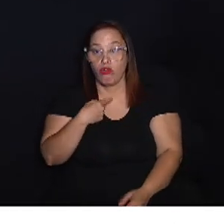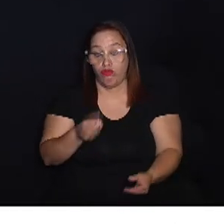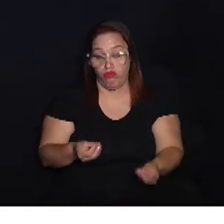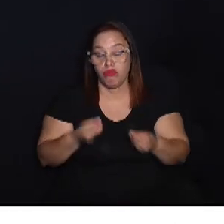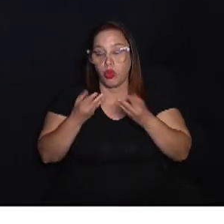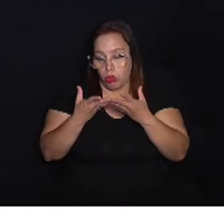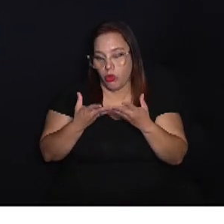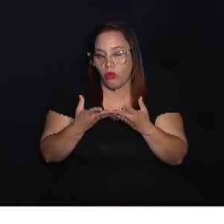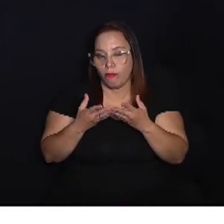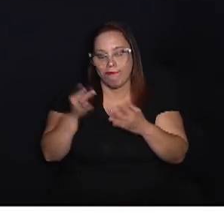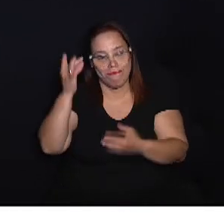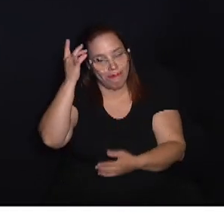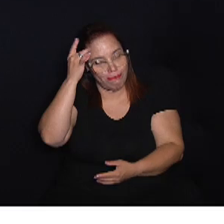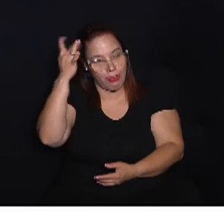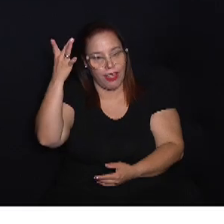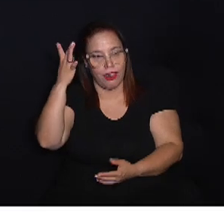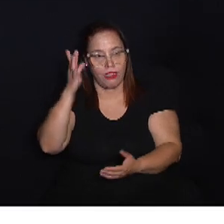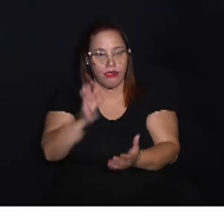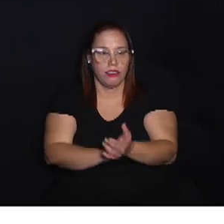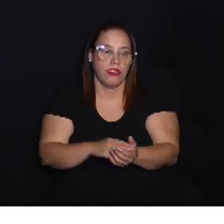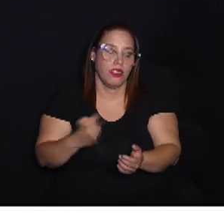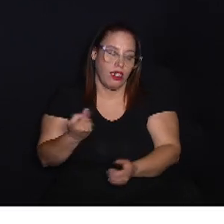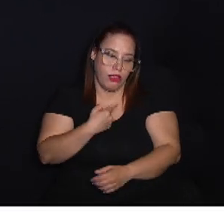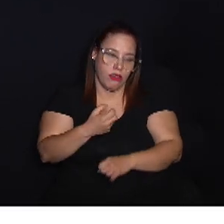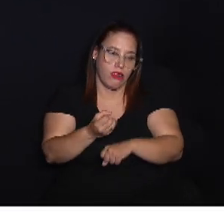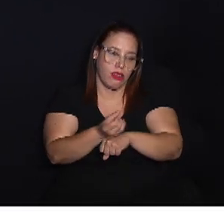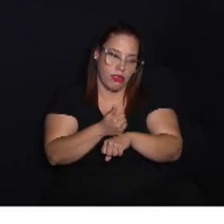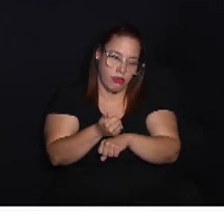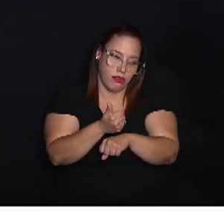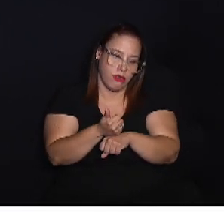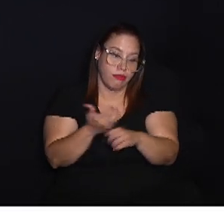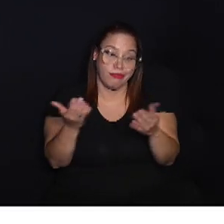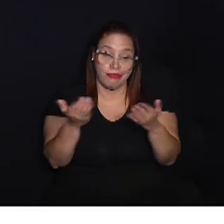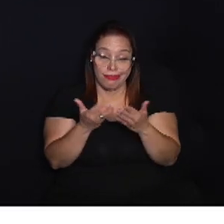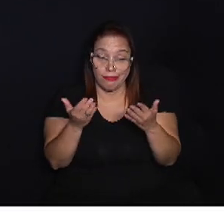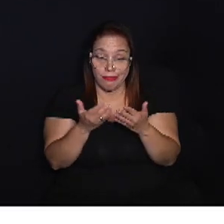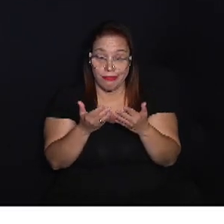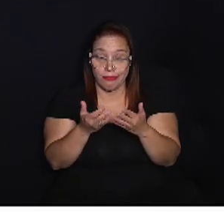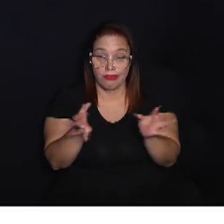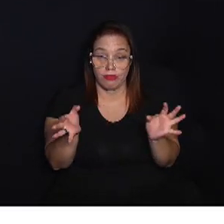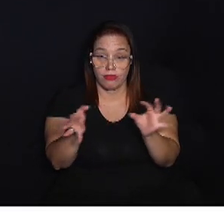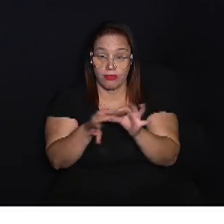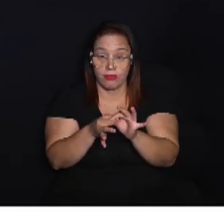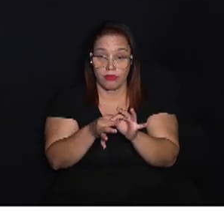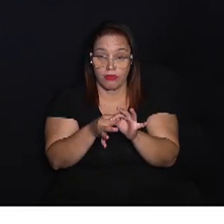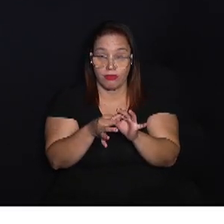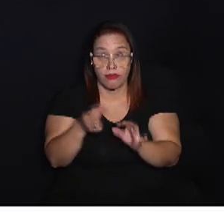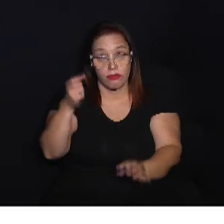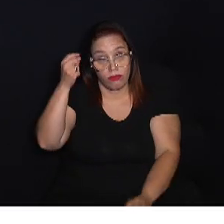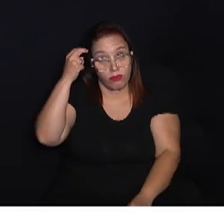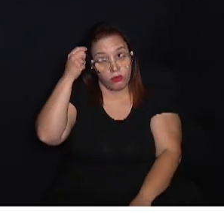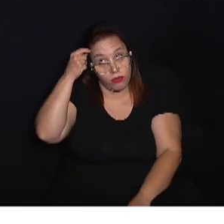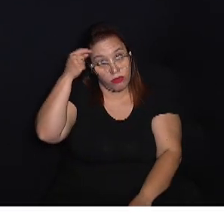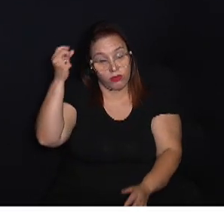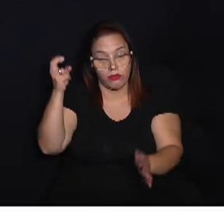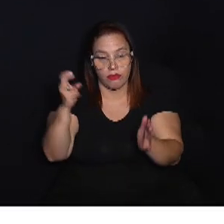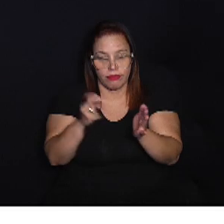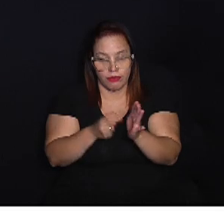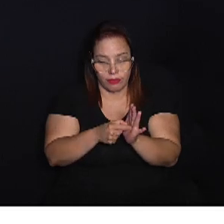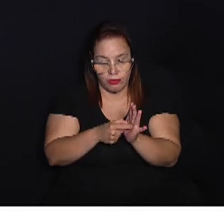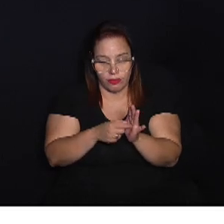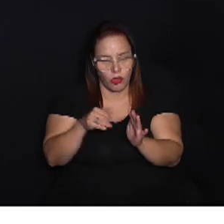como facilitador para a nossa profissão. E agora com a IA isso acelera muito